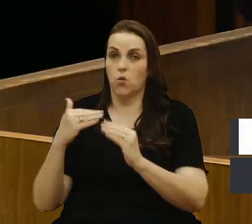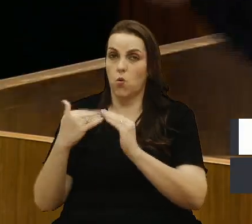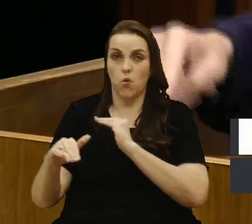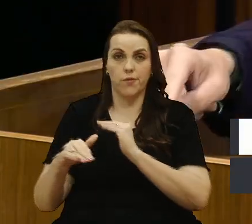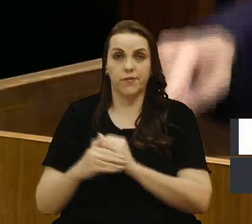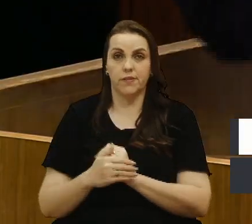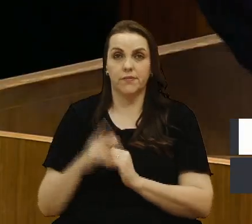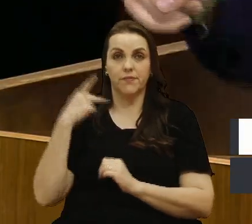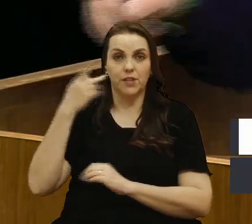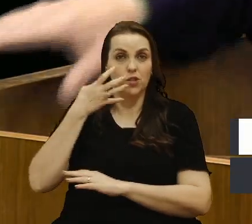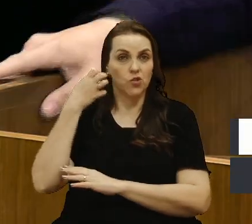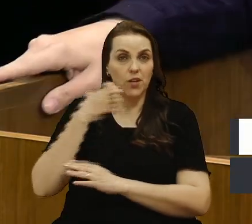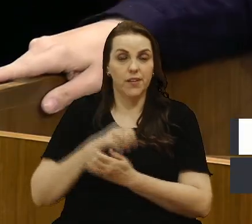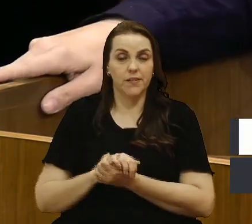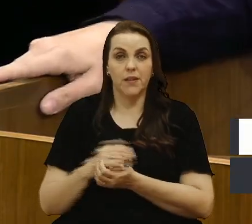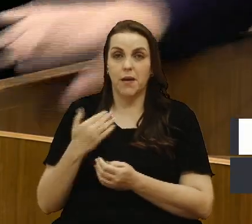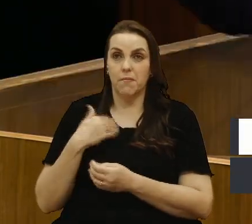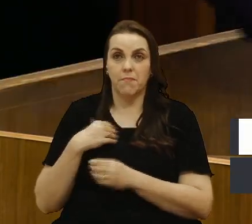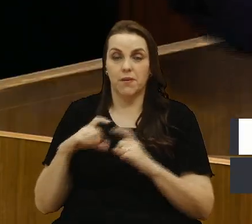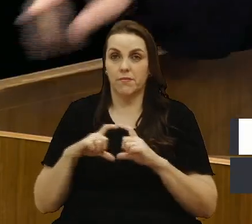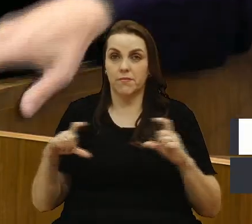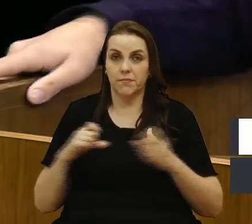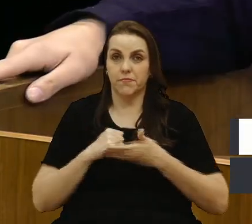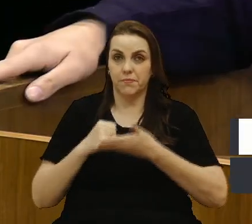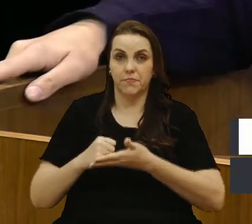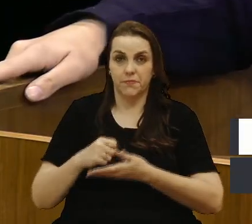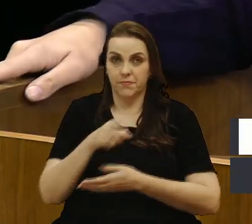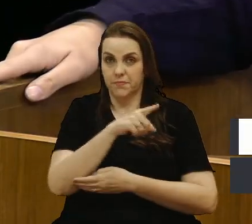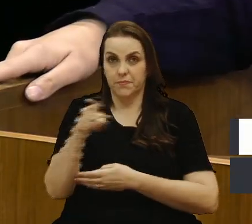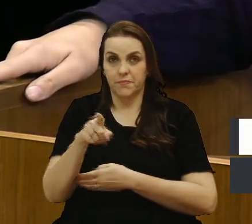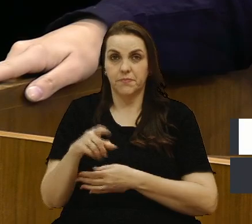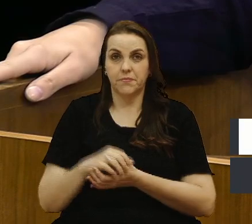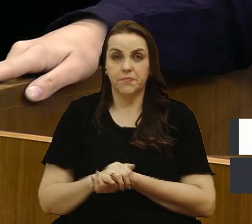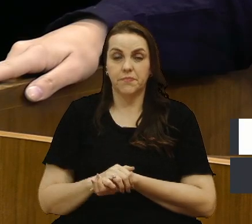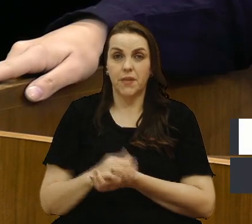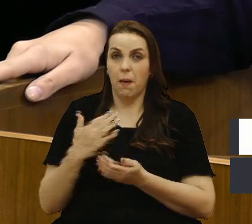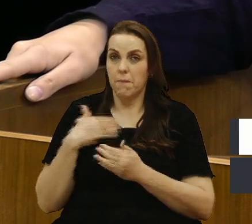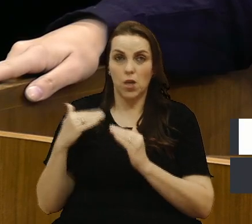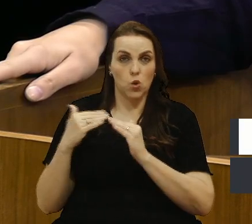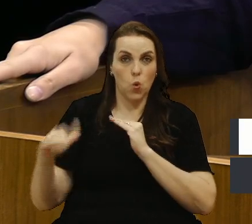A minha chapa é contrária. E a chapa de vocês?